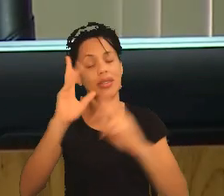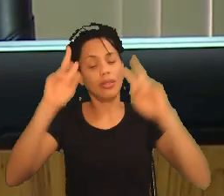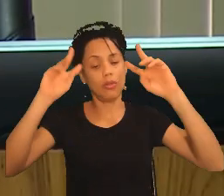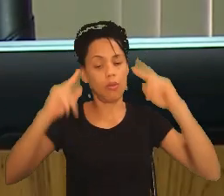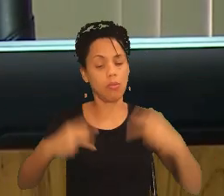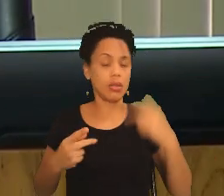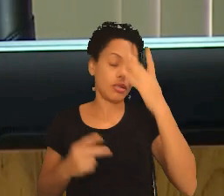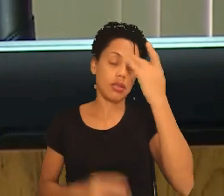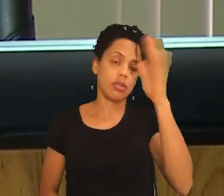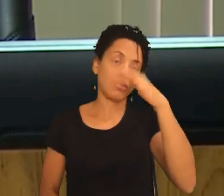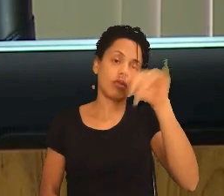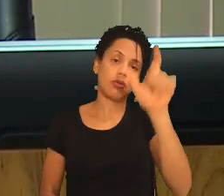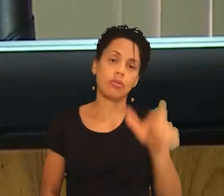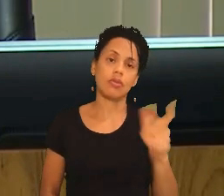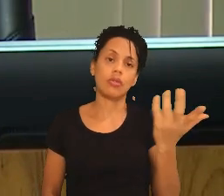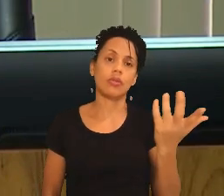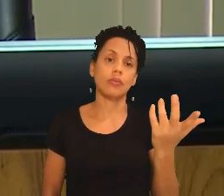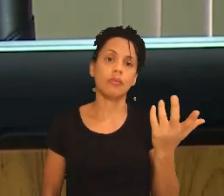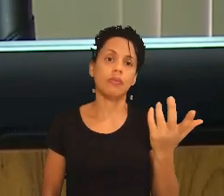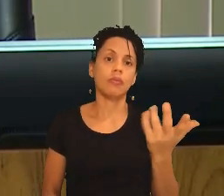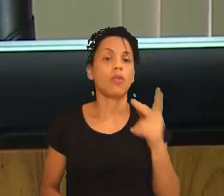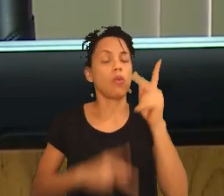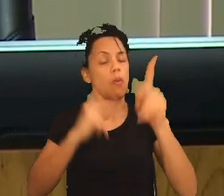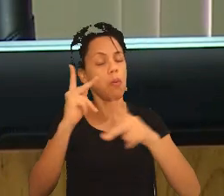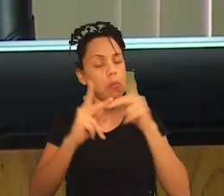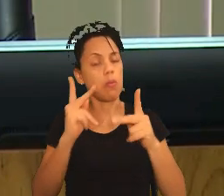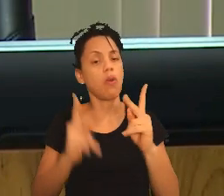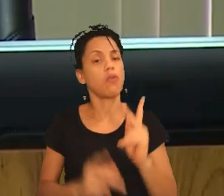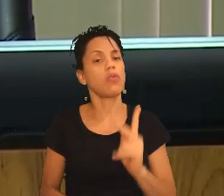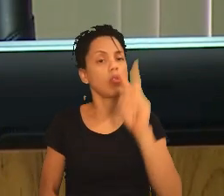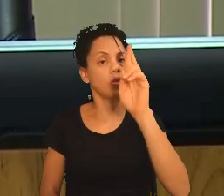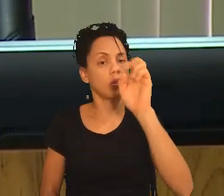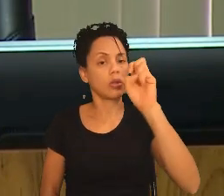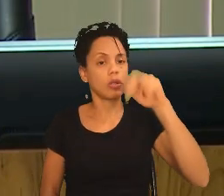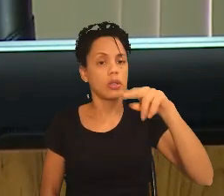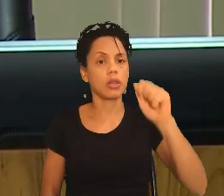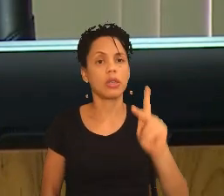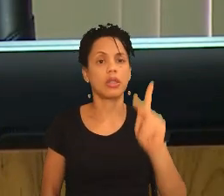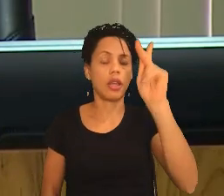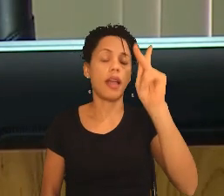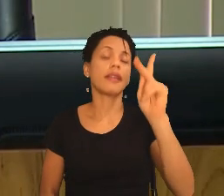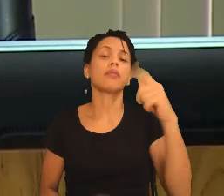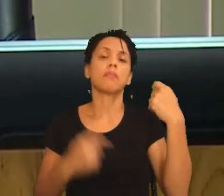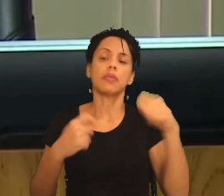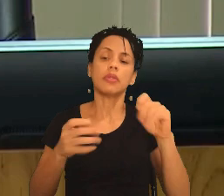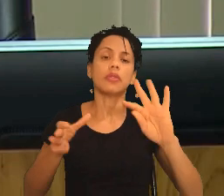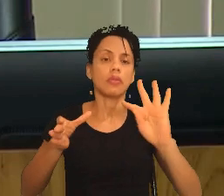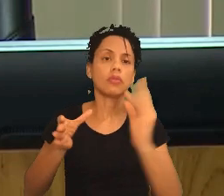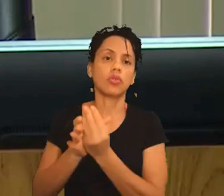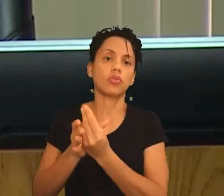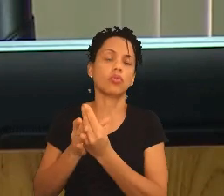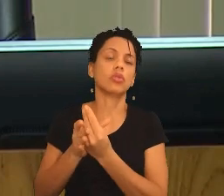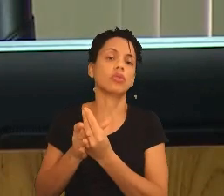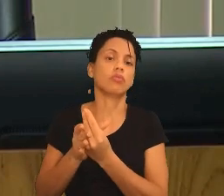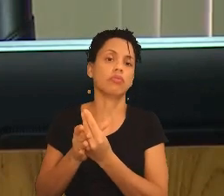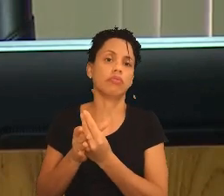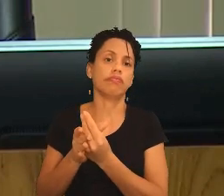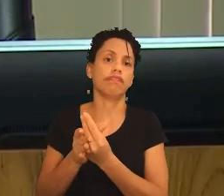fala violações contra líderes políticos, se fala em violações aos direitos humanos das pessoas. Ora, então,